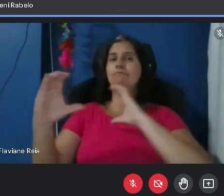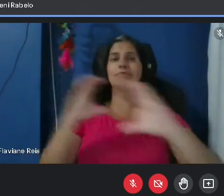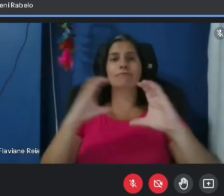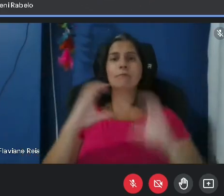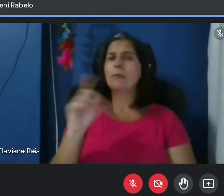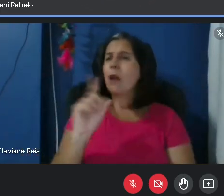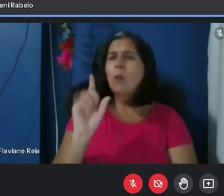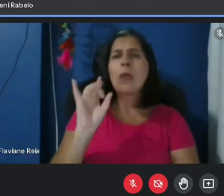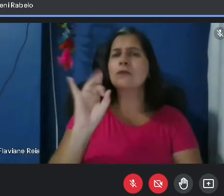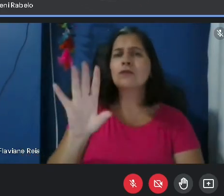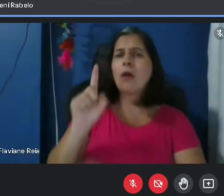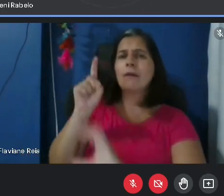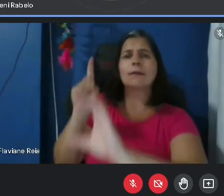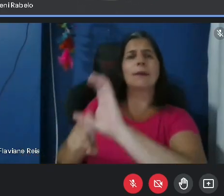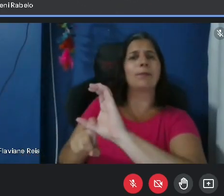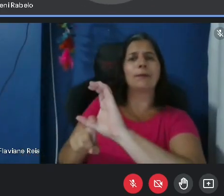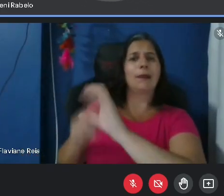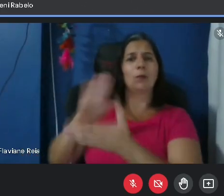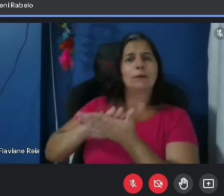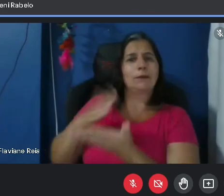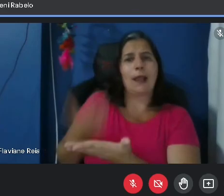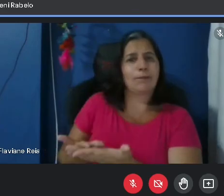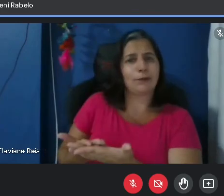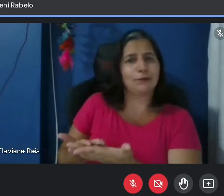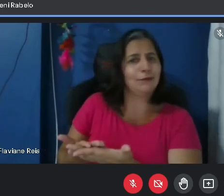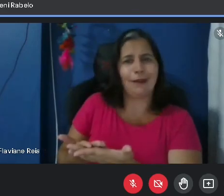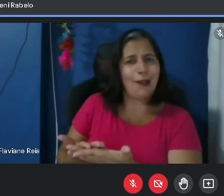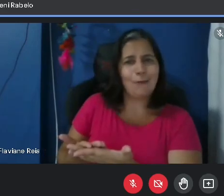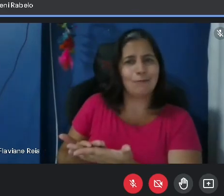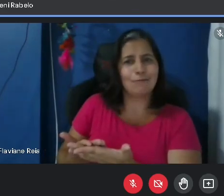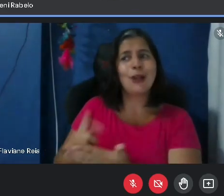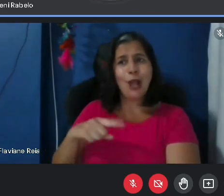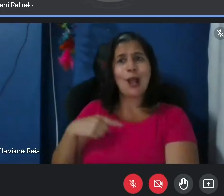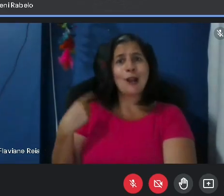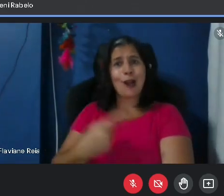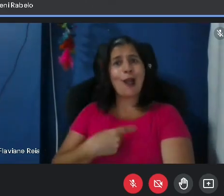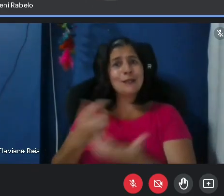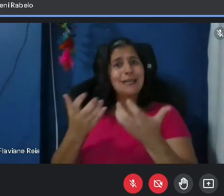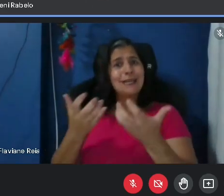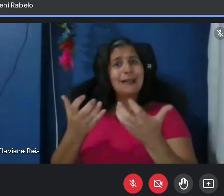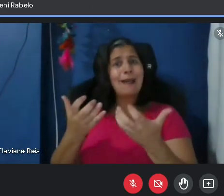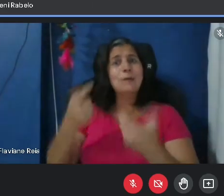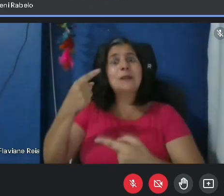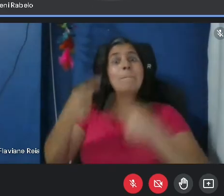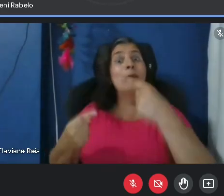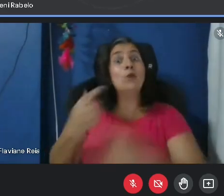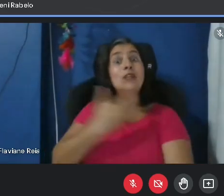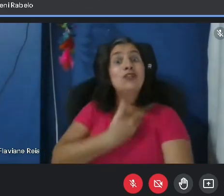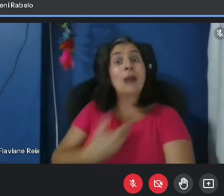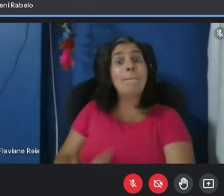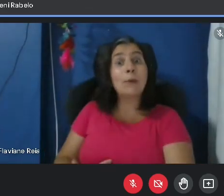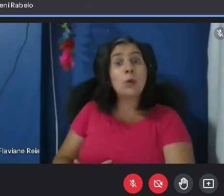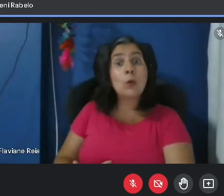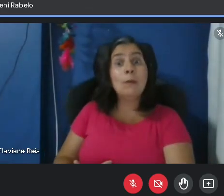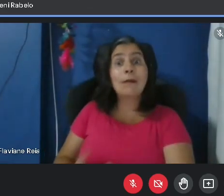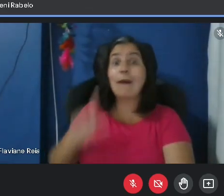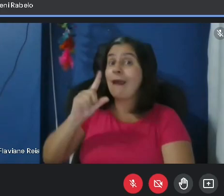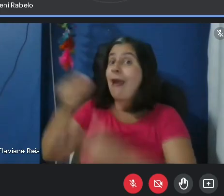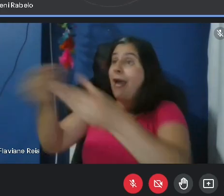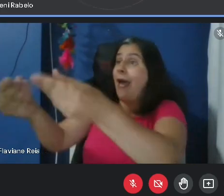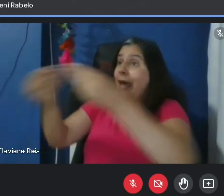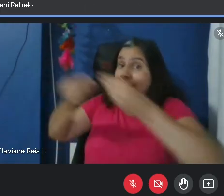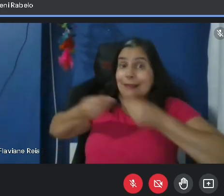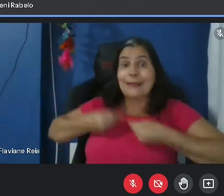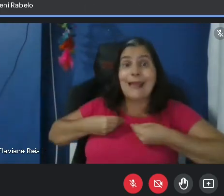Precisa haver essa comunicação. O surdo não precisa ser dependente do intérprete.